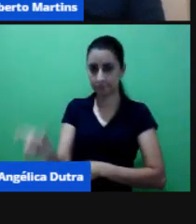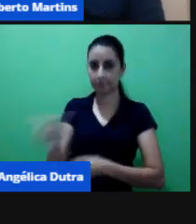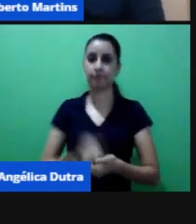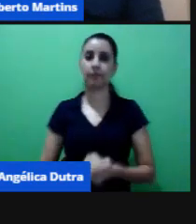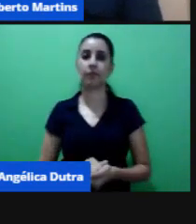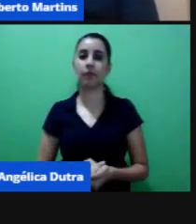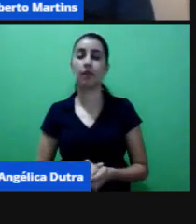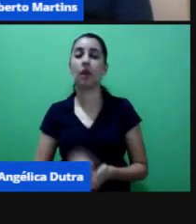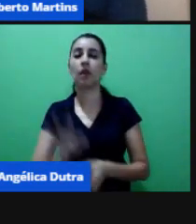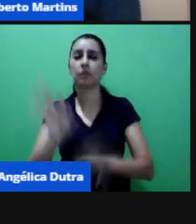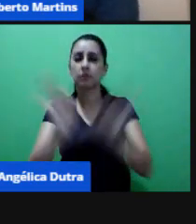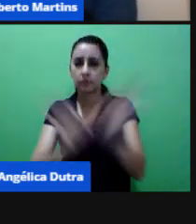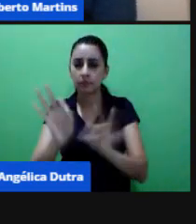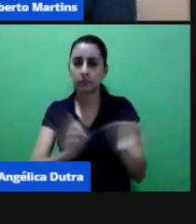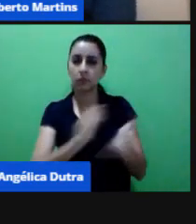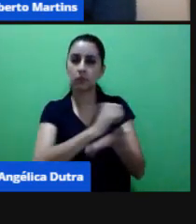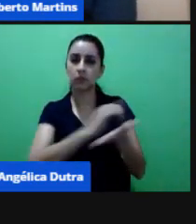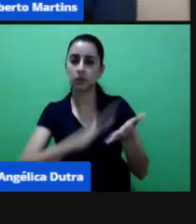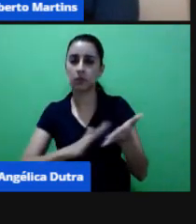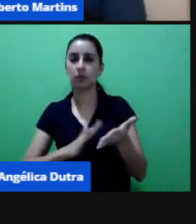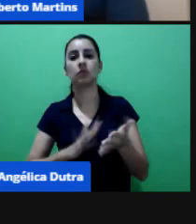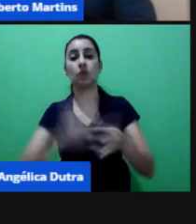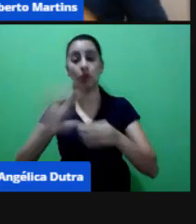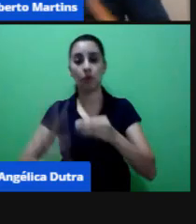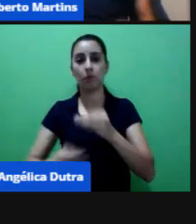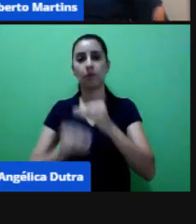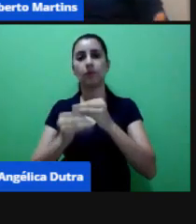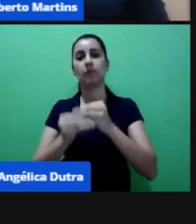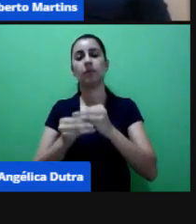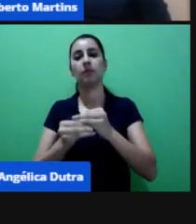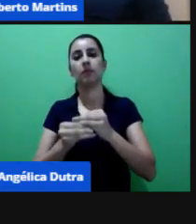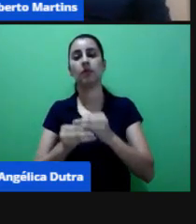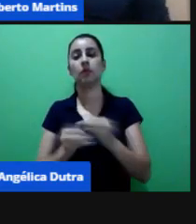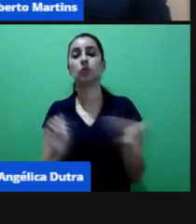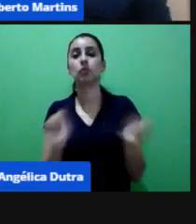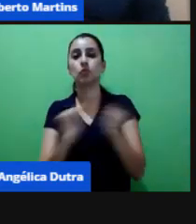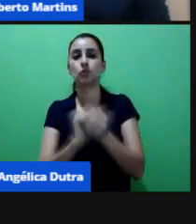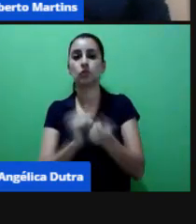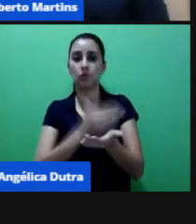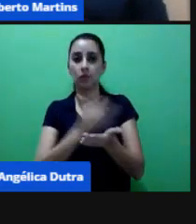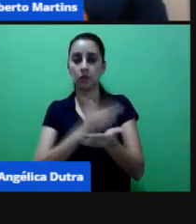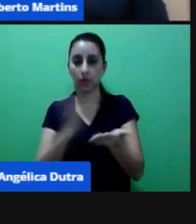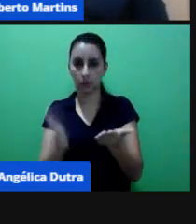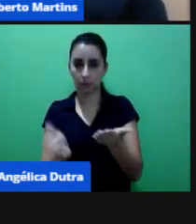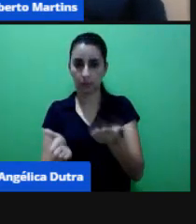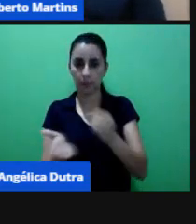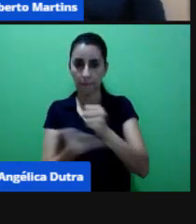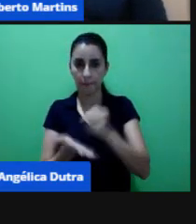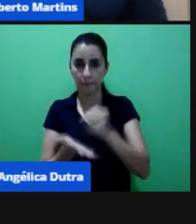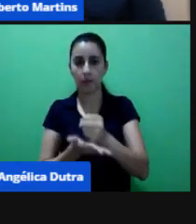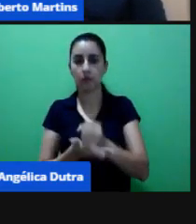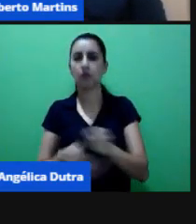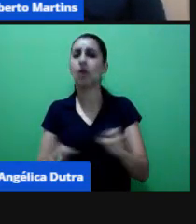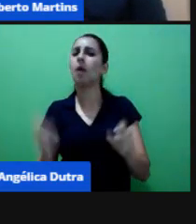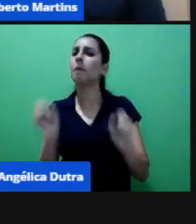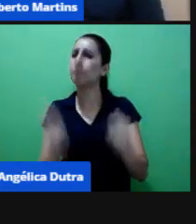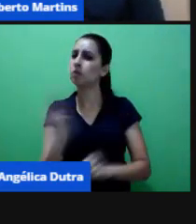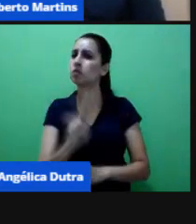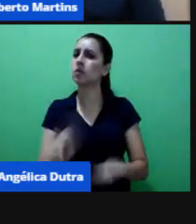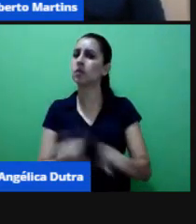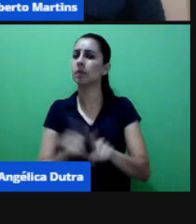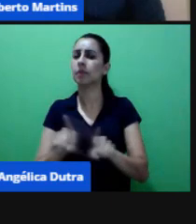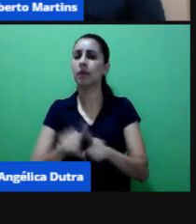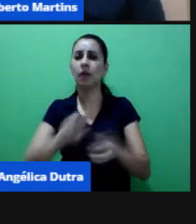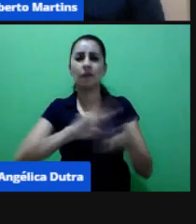dessas atividades complementares ao caderno base, também nós poderemos utilizar recursos diferenciados